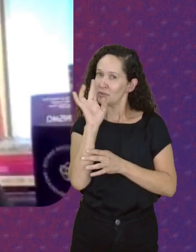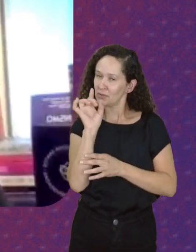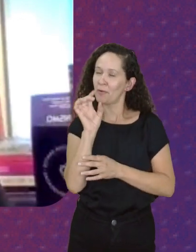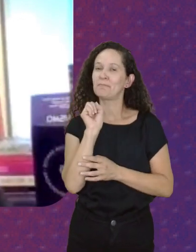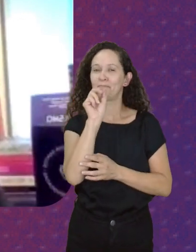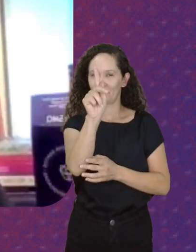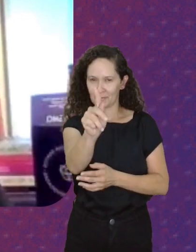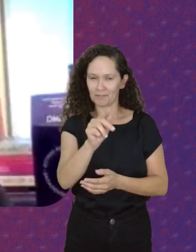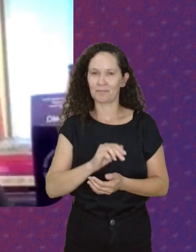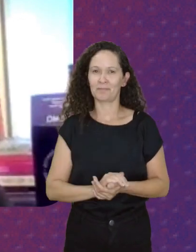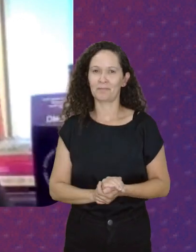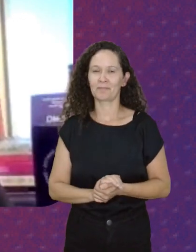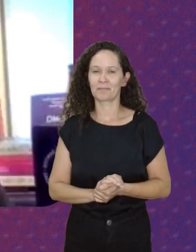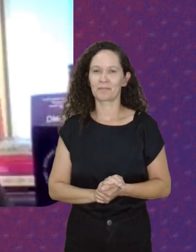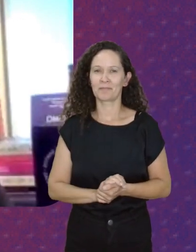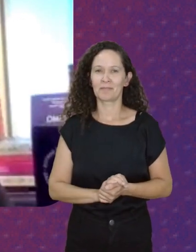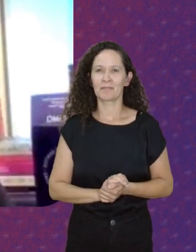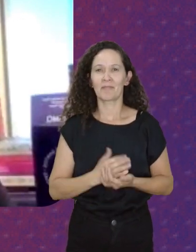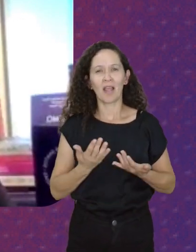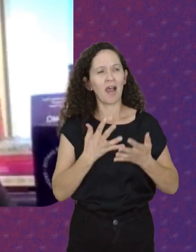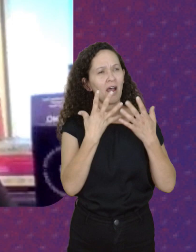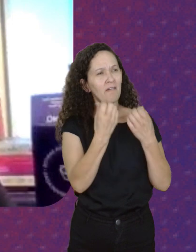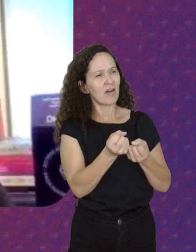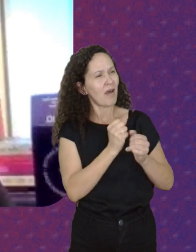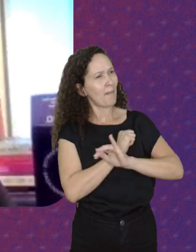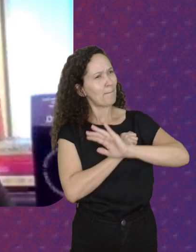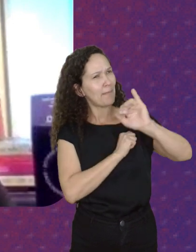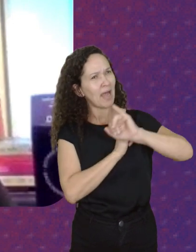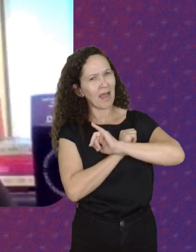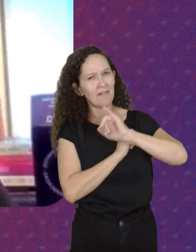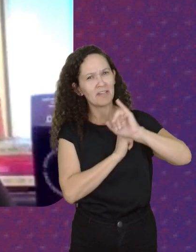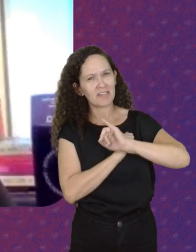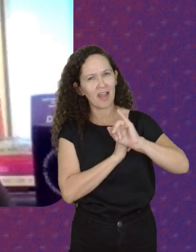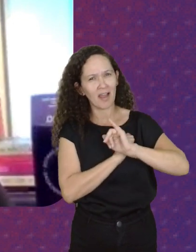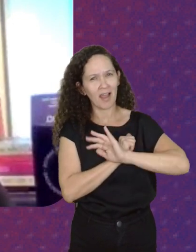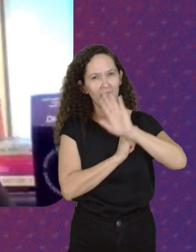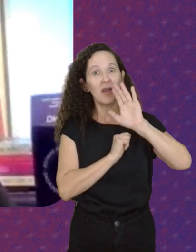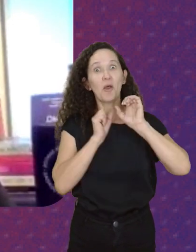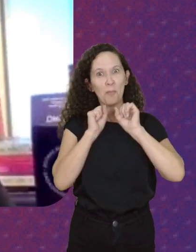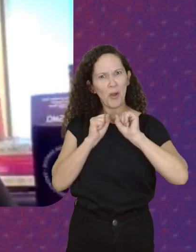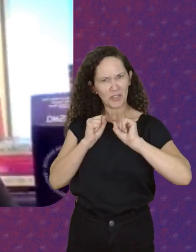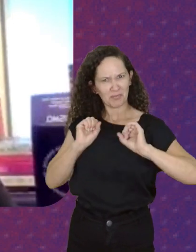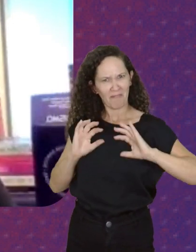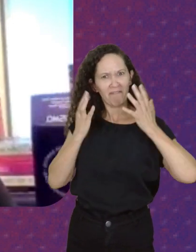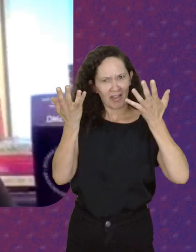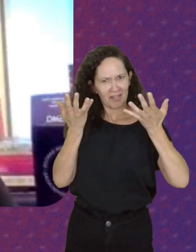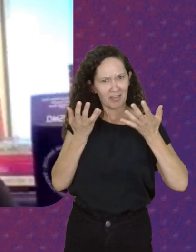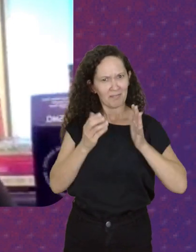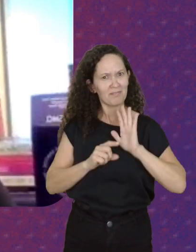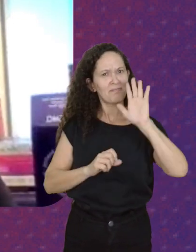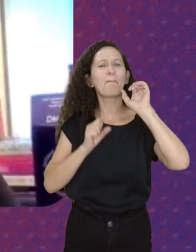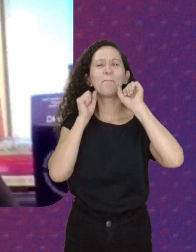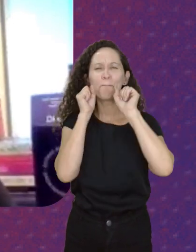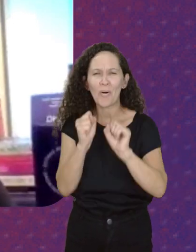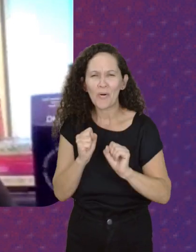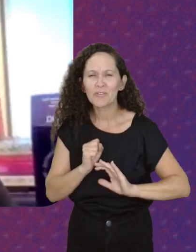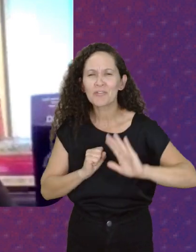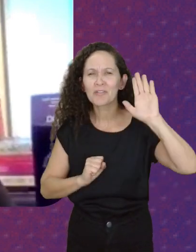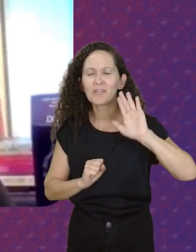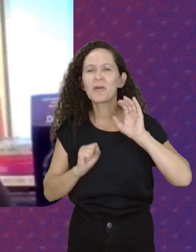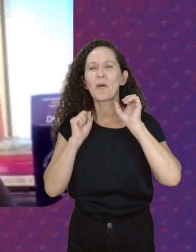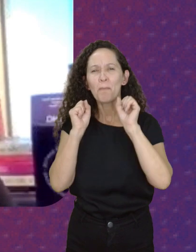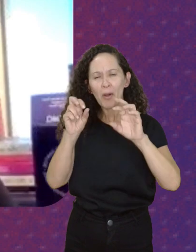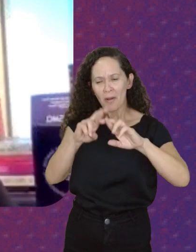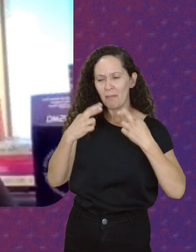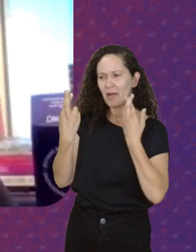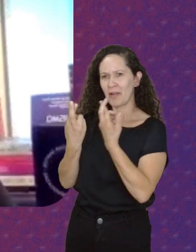tá? Então, fala, vamos lançar a pré-candidatura? Posso fazer um ato de lançamento da pré-candidatura? Pode fazer. Posso fazer uma